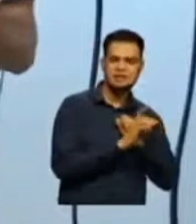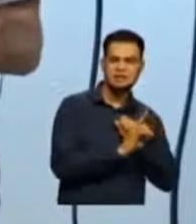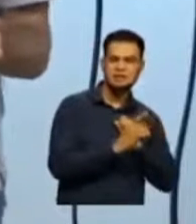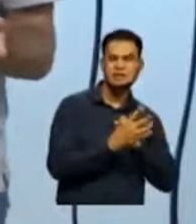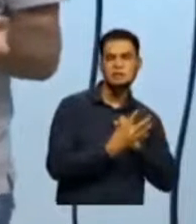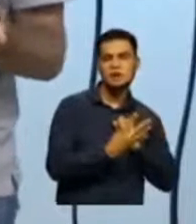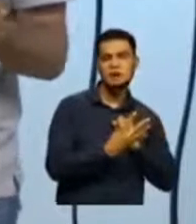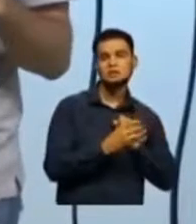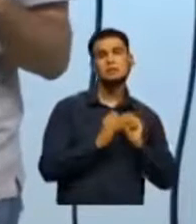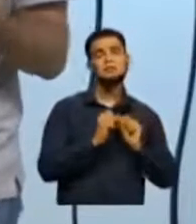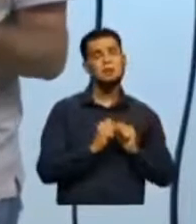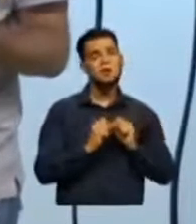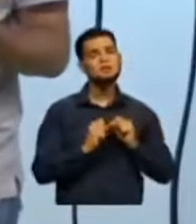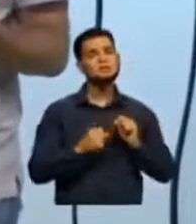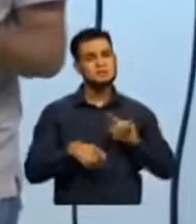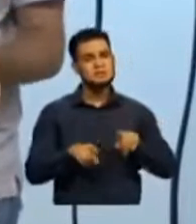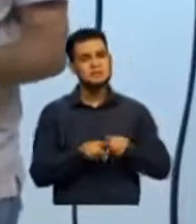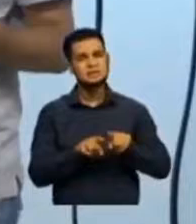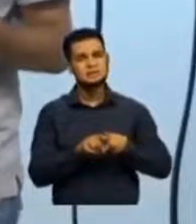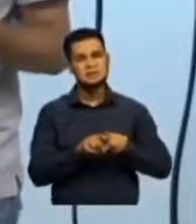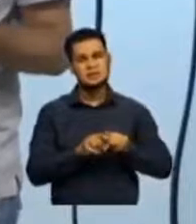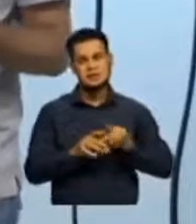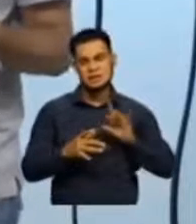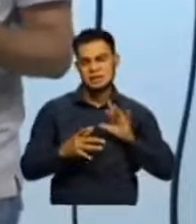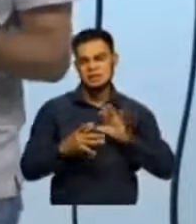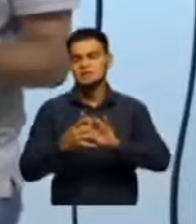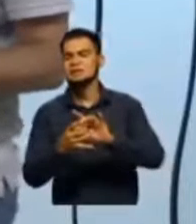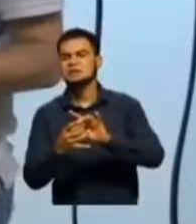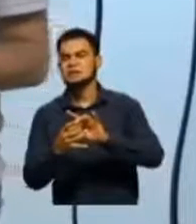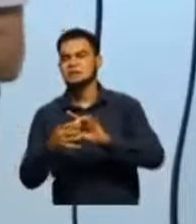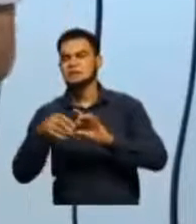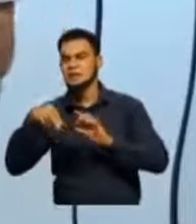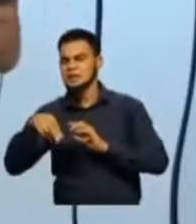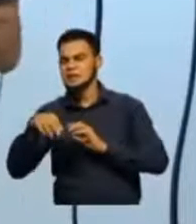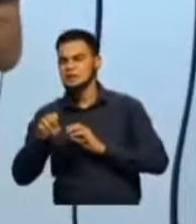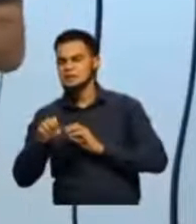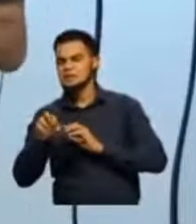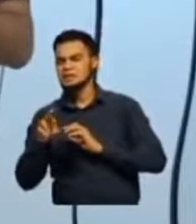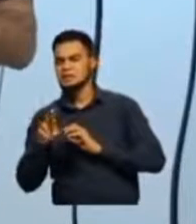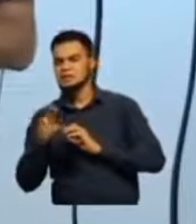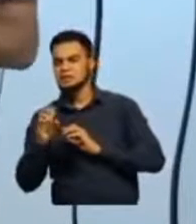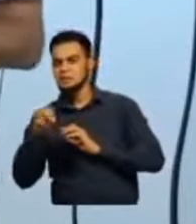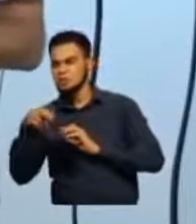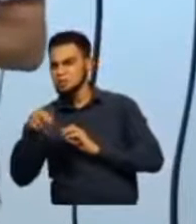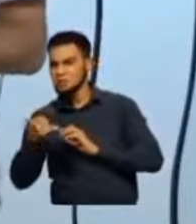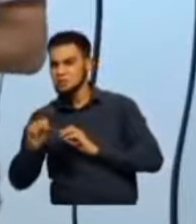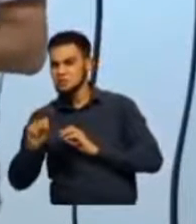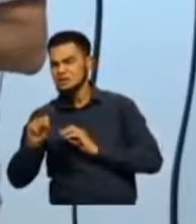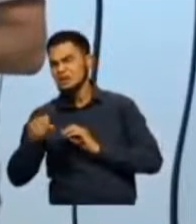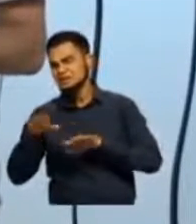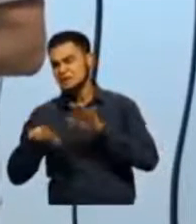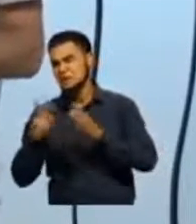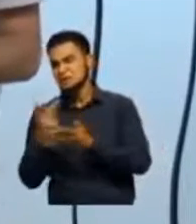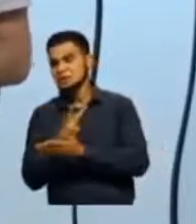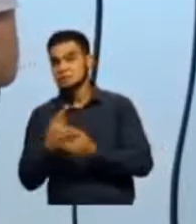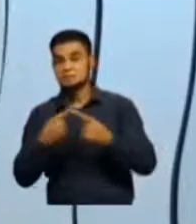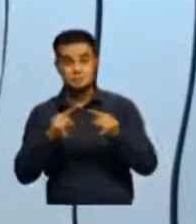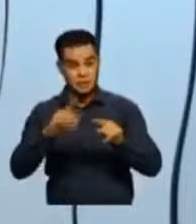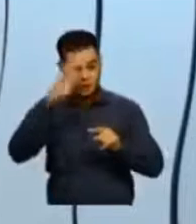alguns neurônios, alguns tipos de neurônios, que não é muito comum. Mas o principal alvo deles são os linfócitos